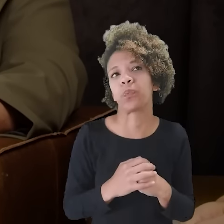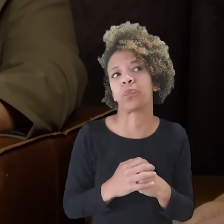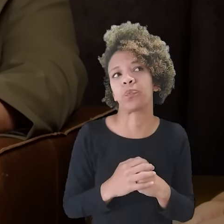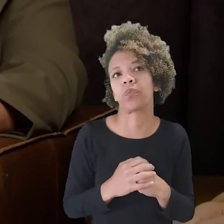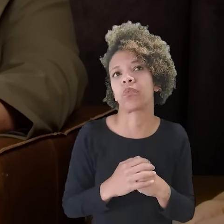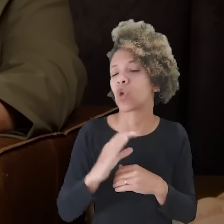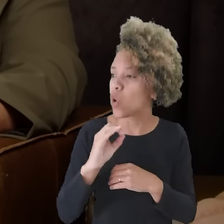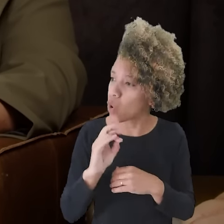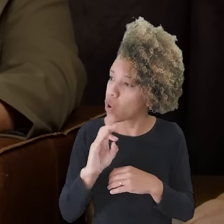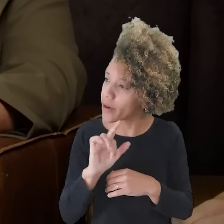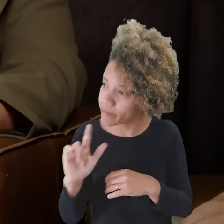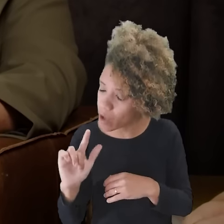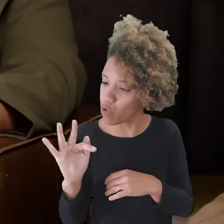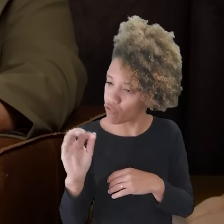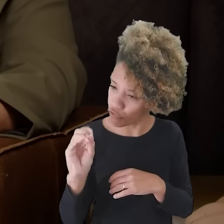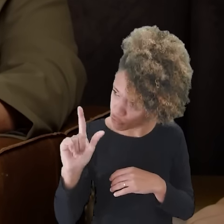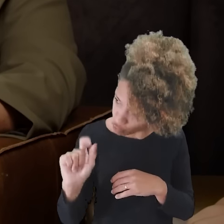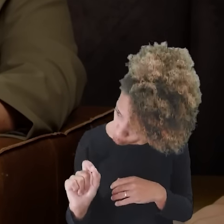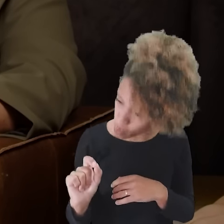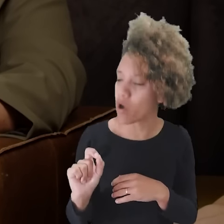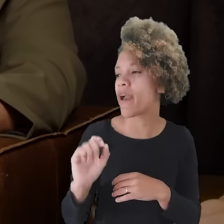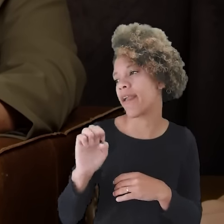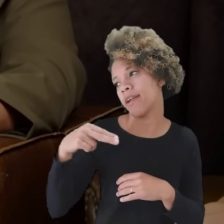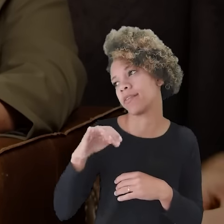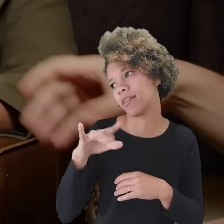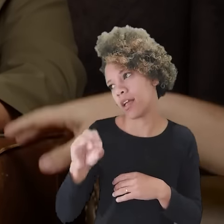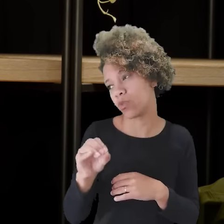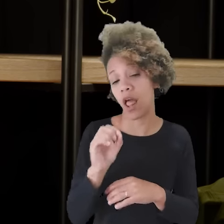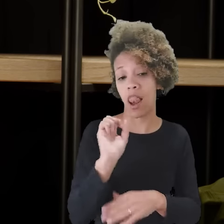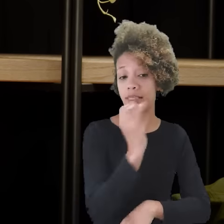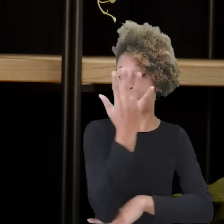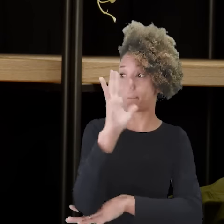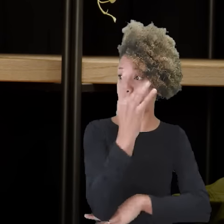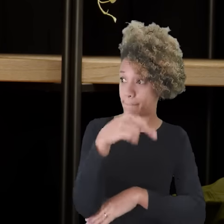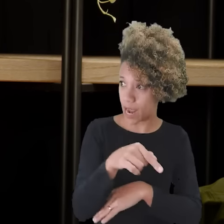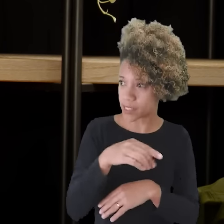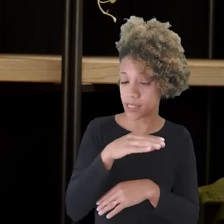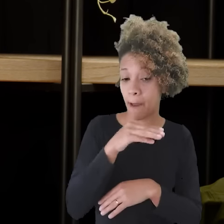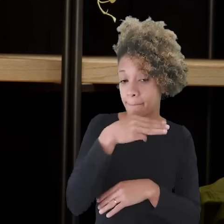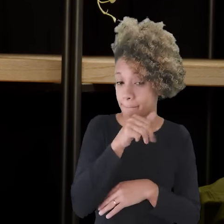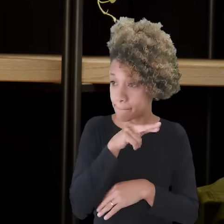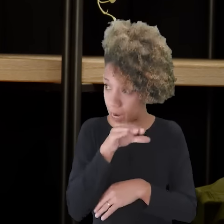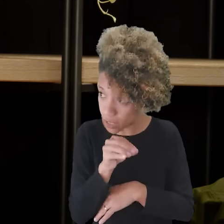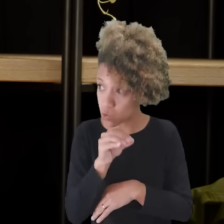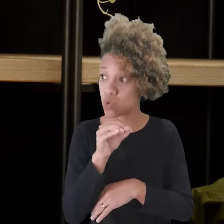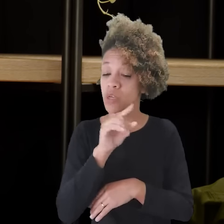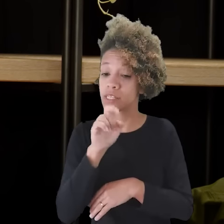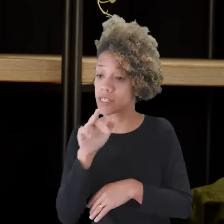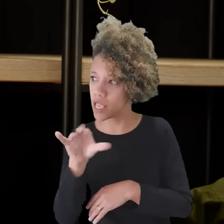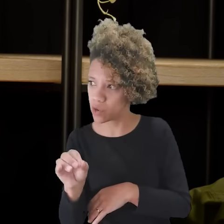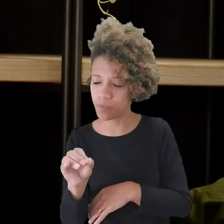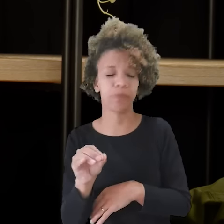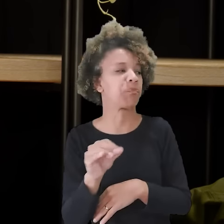do Cordel do fogo Encantado feito já foi no Marco Zero assim é muito você me falou que o recifense ele